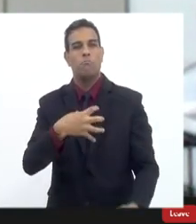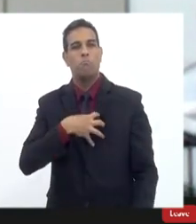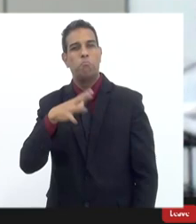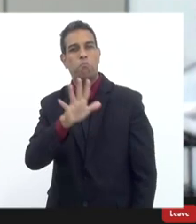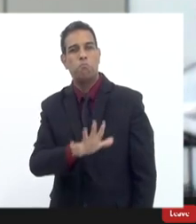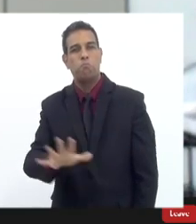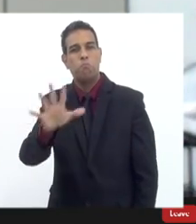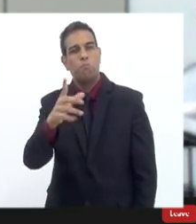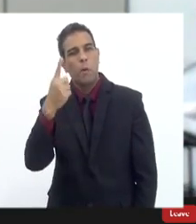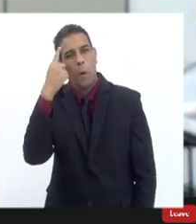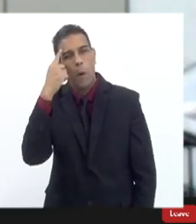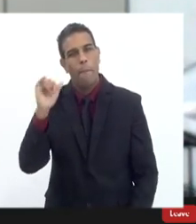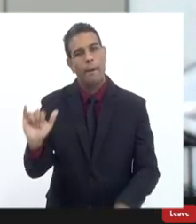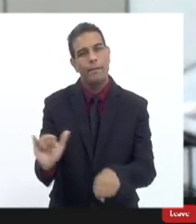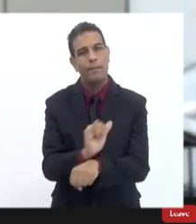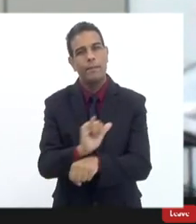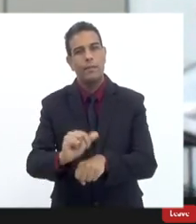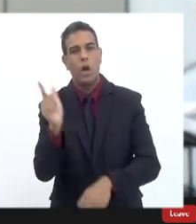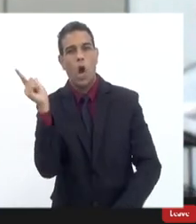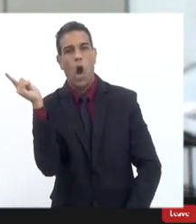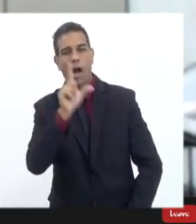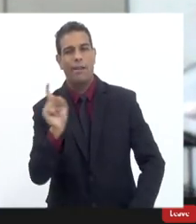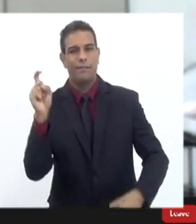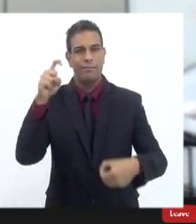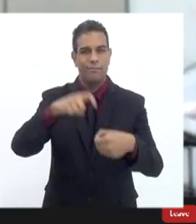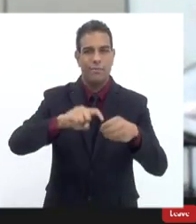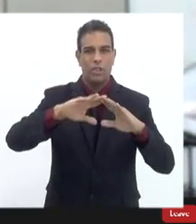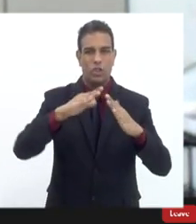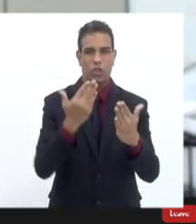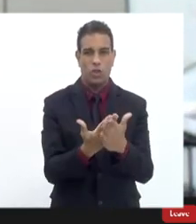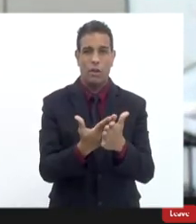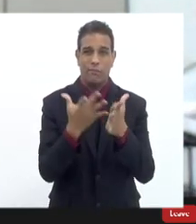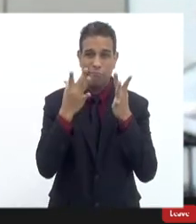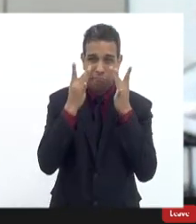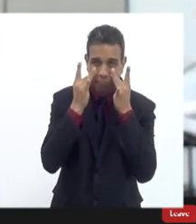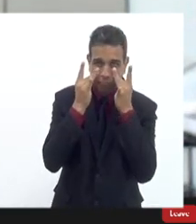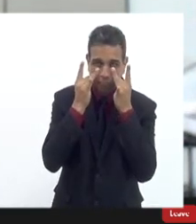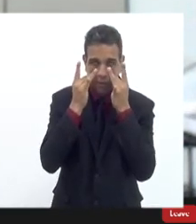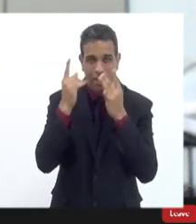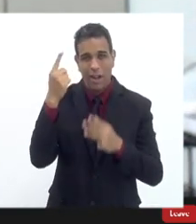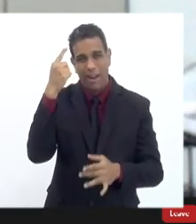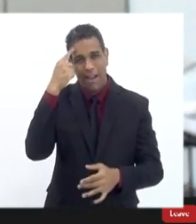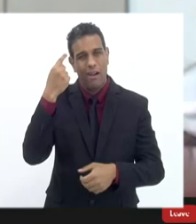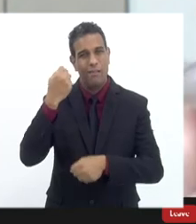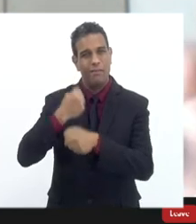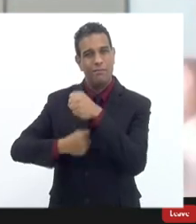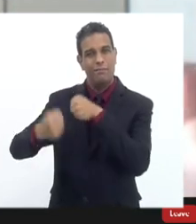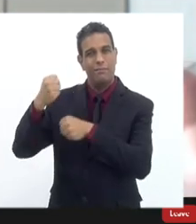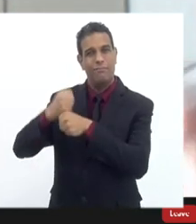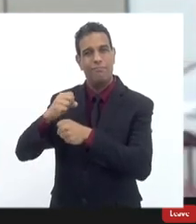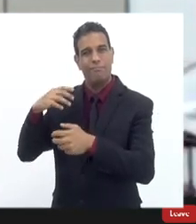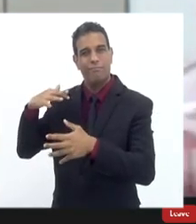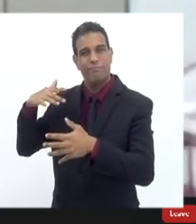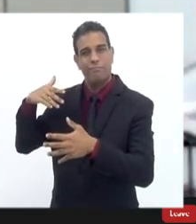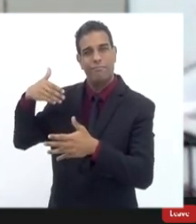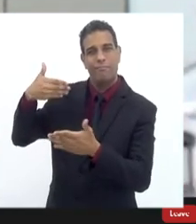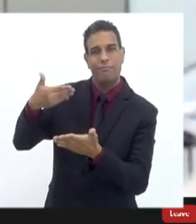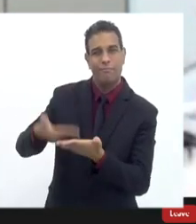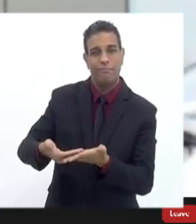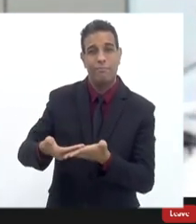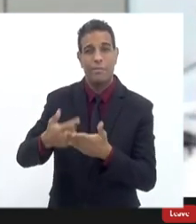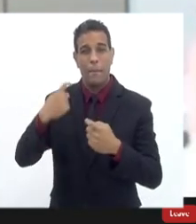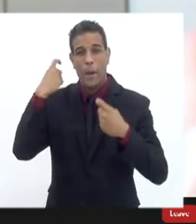de retorno na rede estadual. A gente tem acompanhado desde o ano passado, com